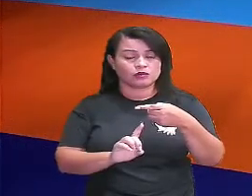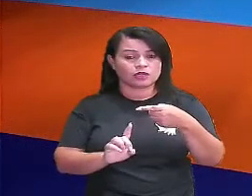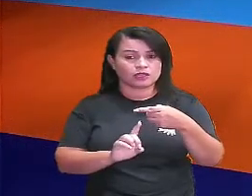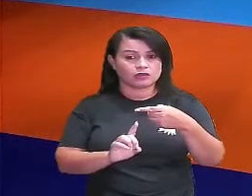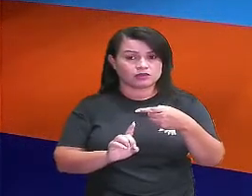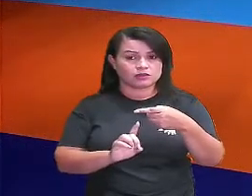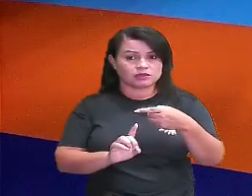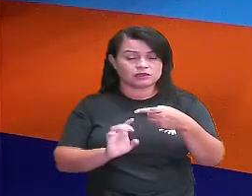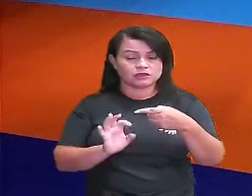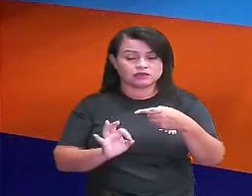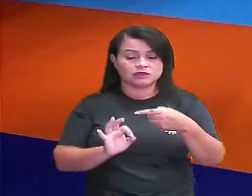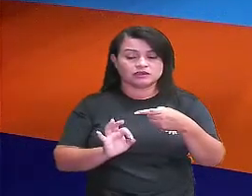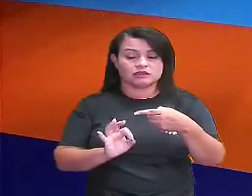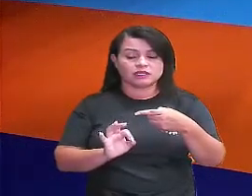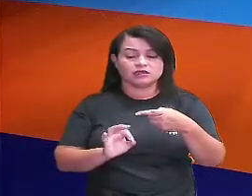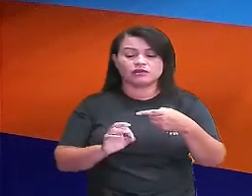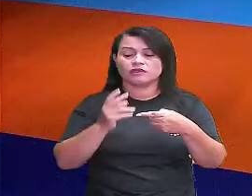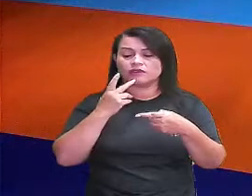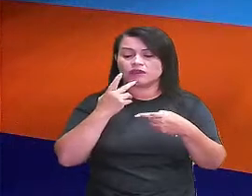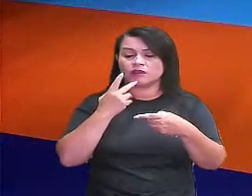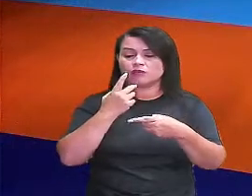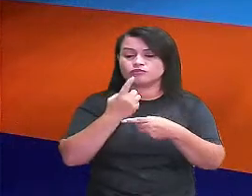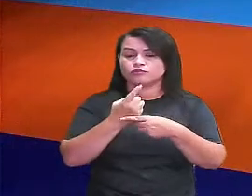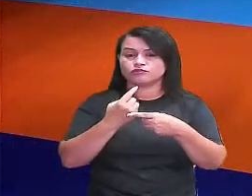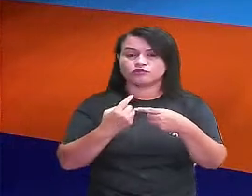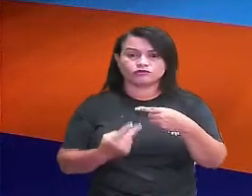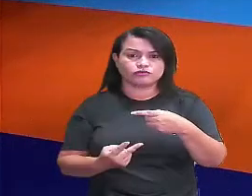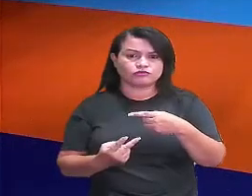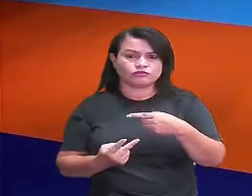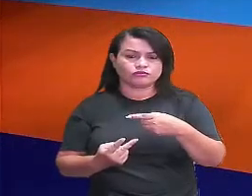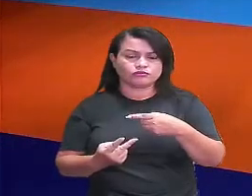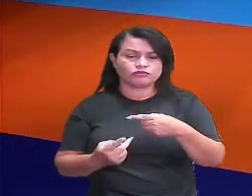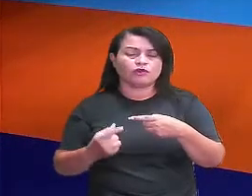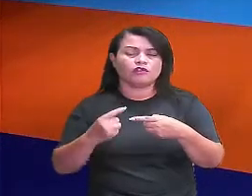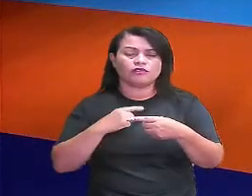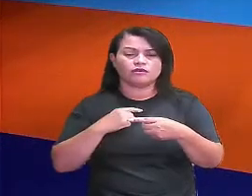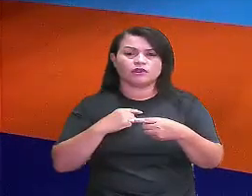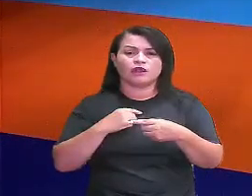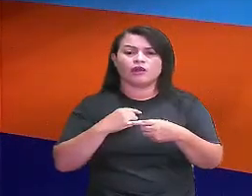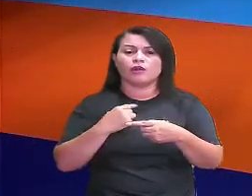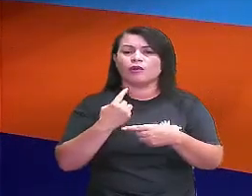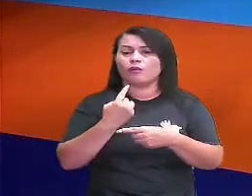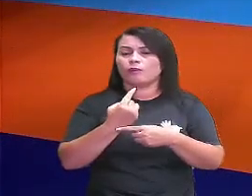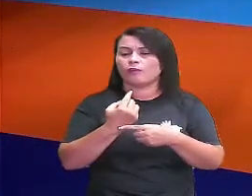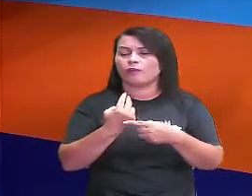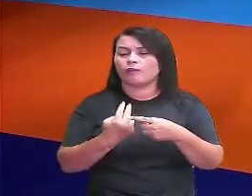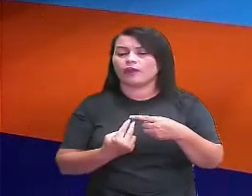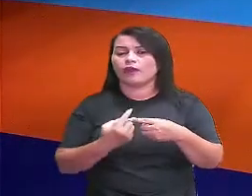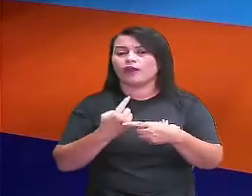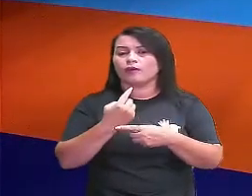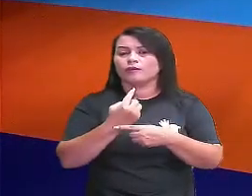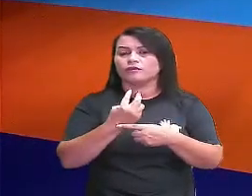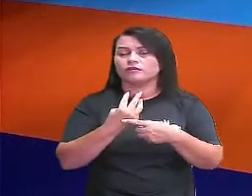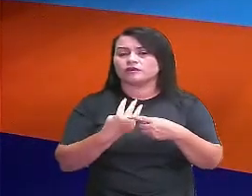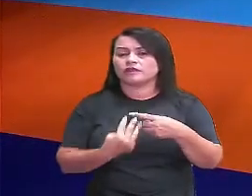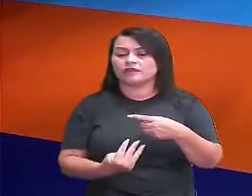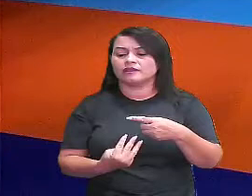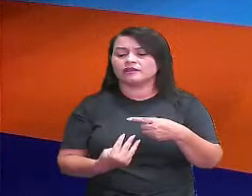númerozinho de baixo. E aí, quando eu tenho 1/2, eu vou ter 1/2. Quando eu tenho 1/3, eu vou ter